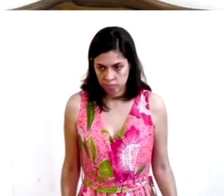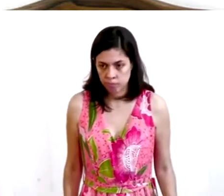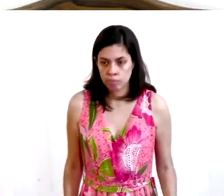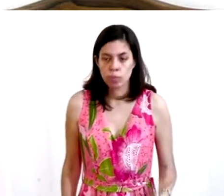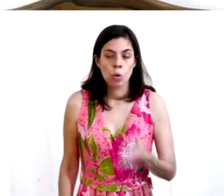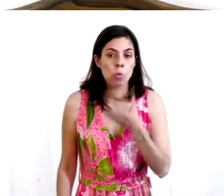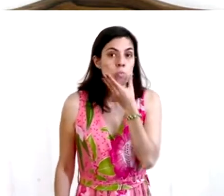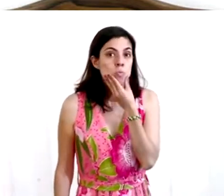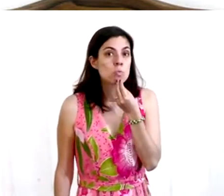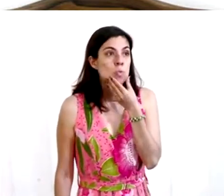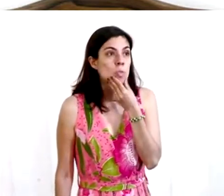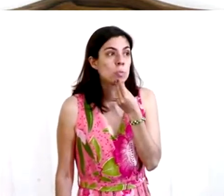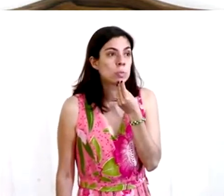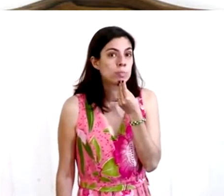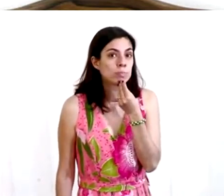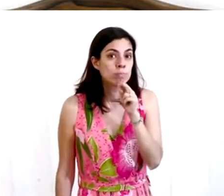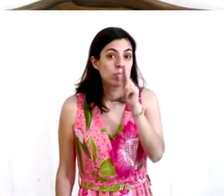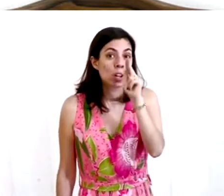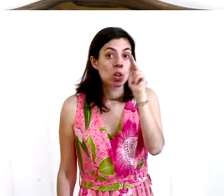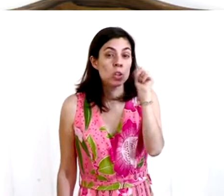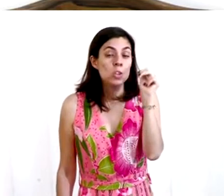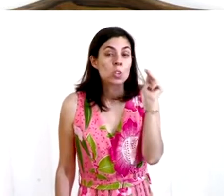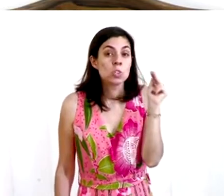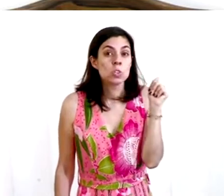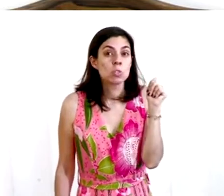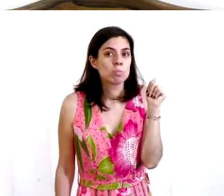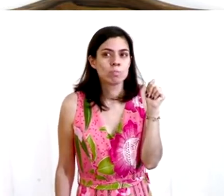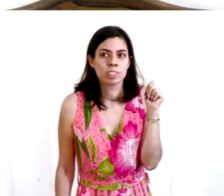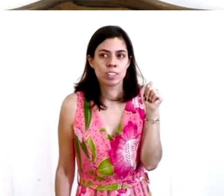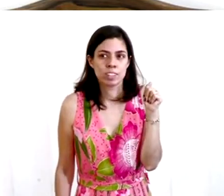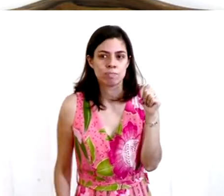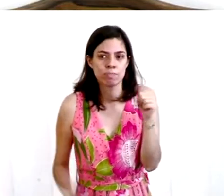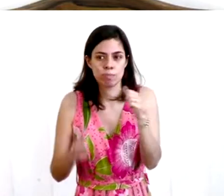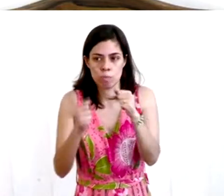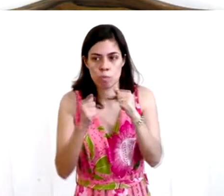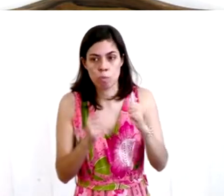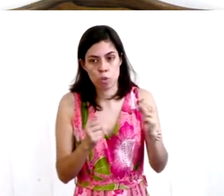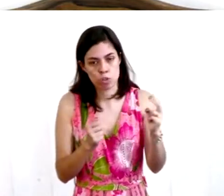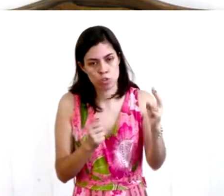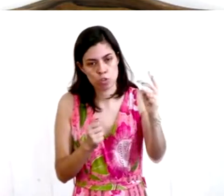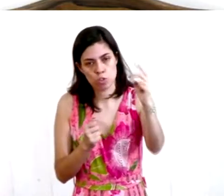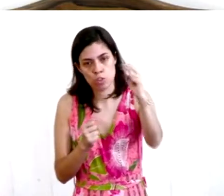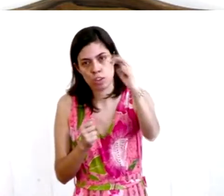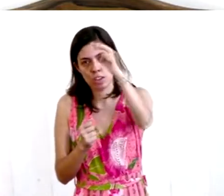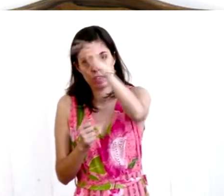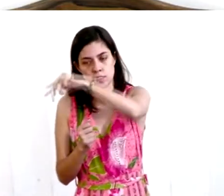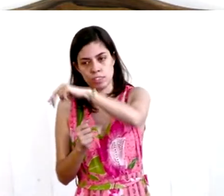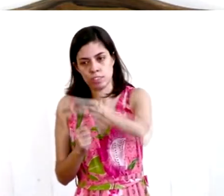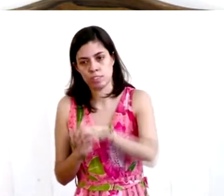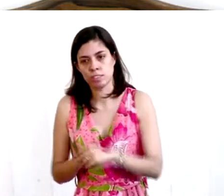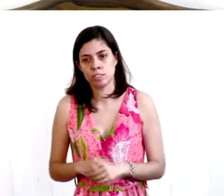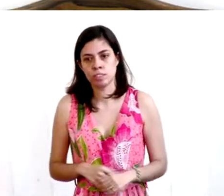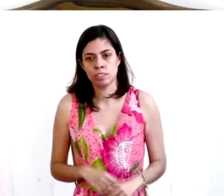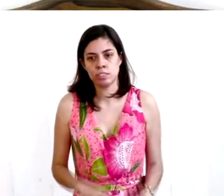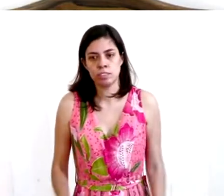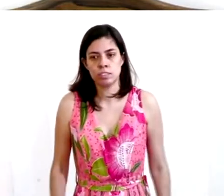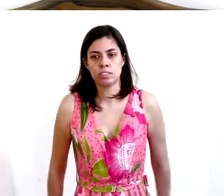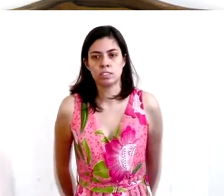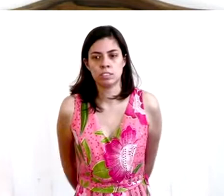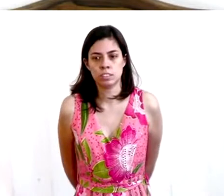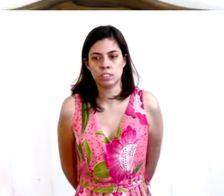outro lado de onde o homem está, da outra montanha, uma ação poderosíssima